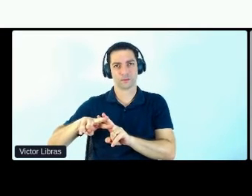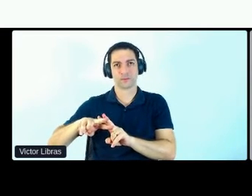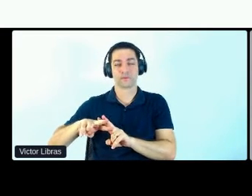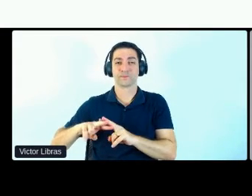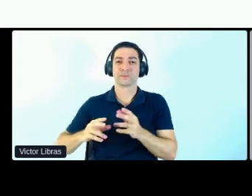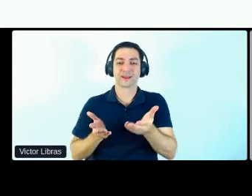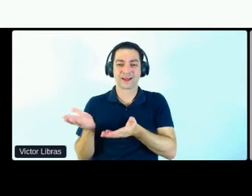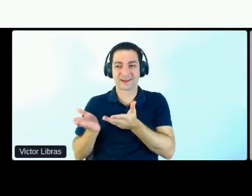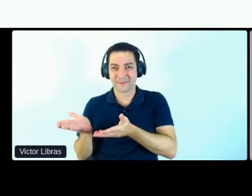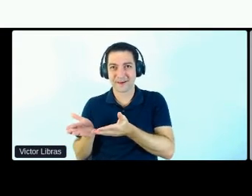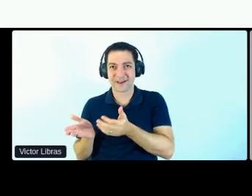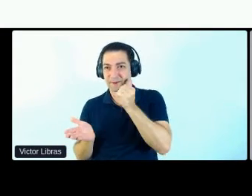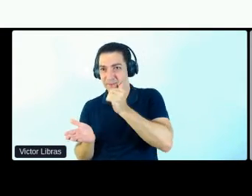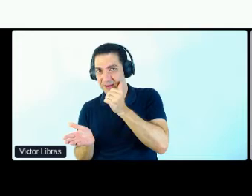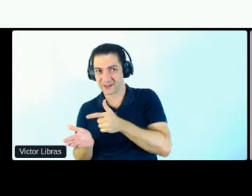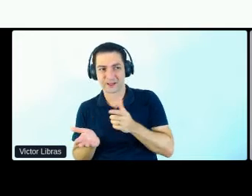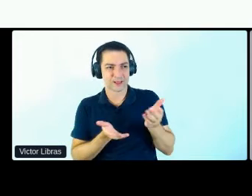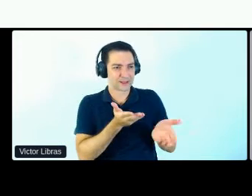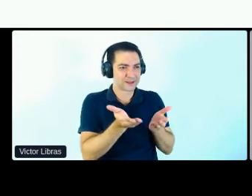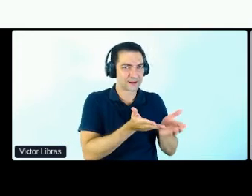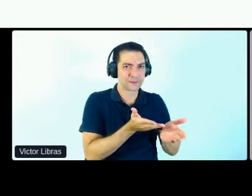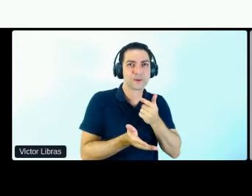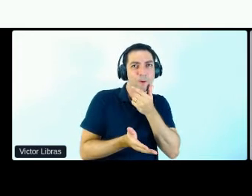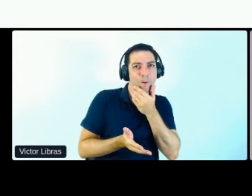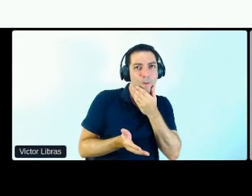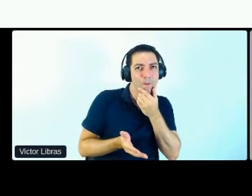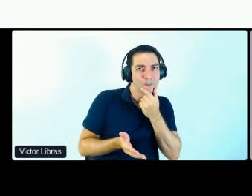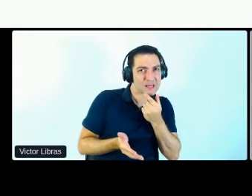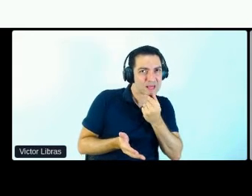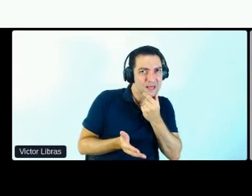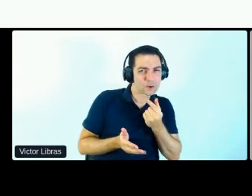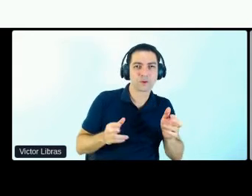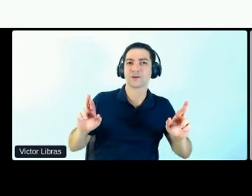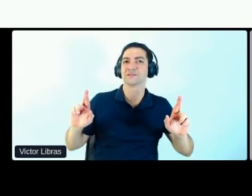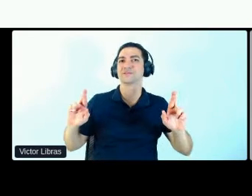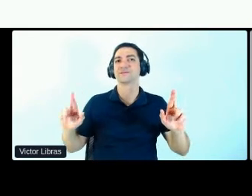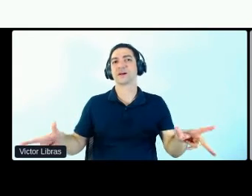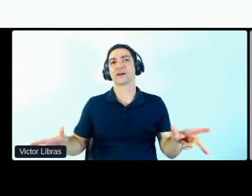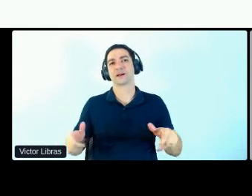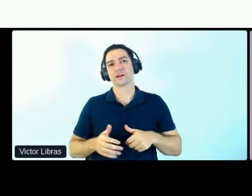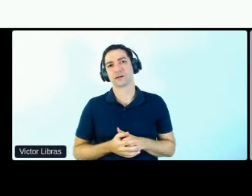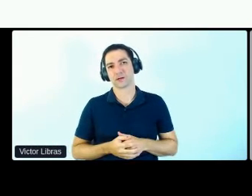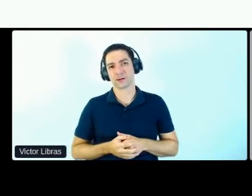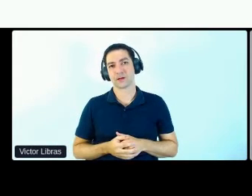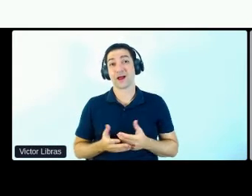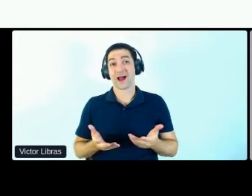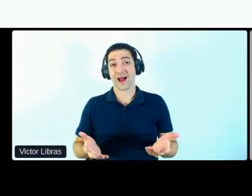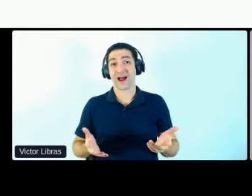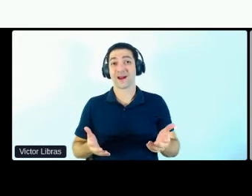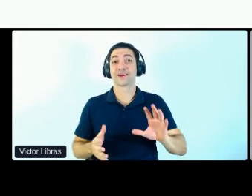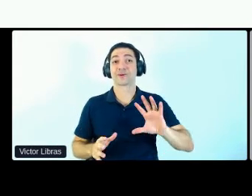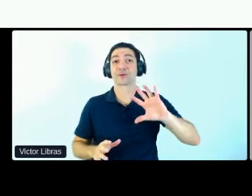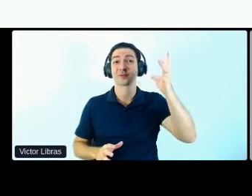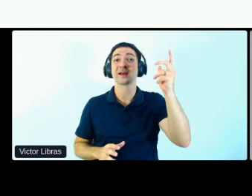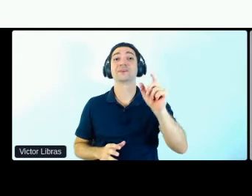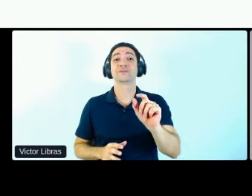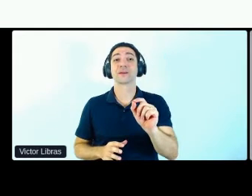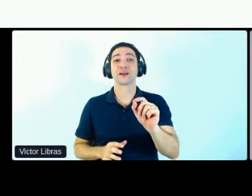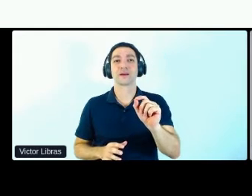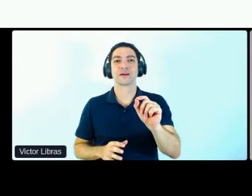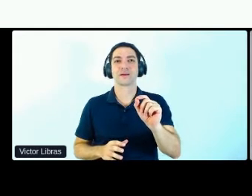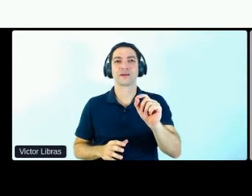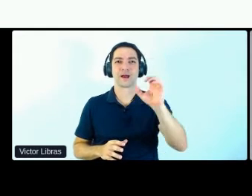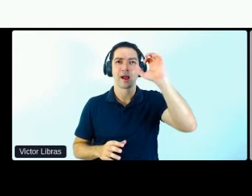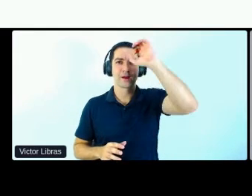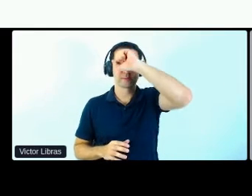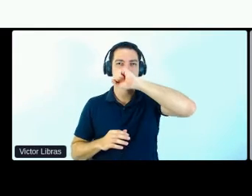meninas, acaba gerando esse aprisionamento nesses papéis que são impostos pela sociedade do que eles devem seguir. E